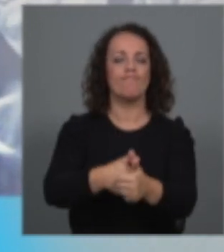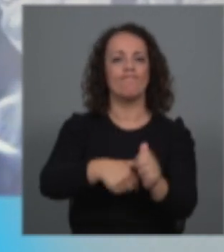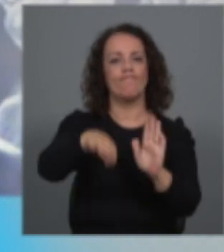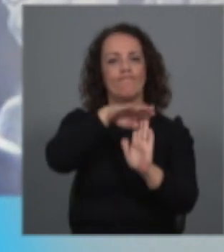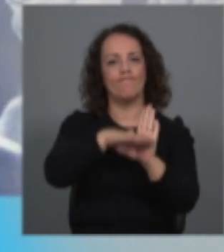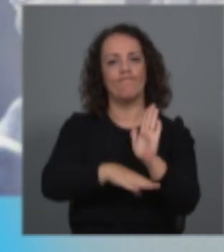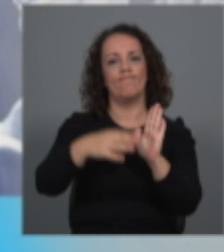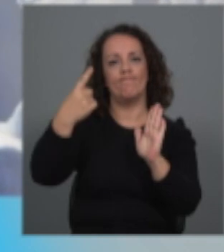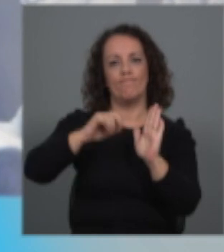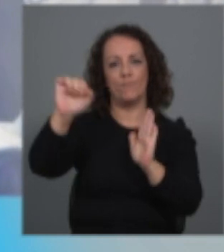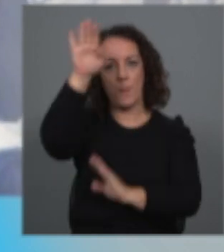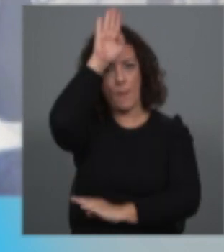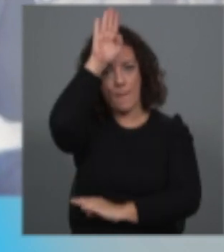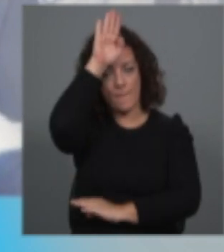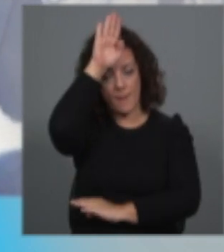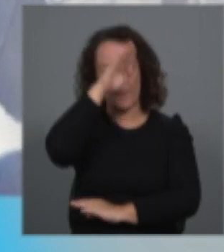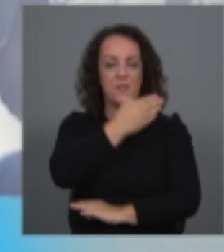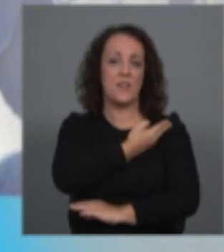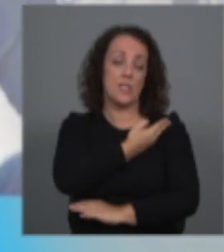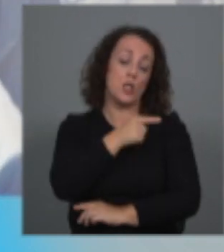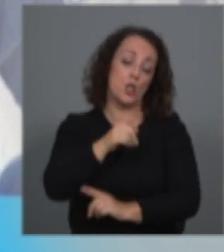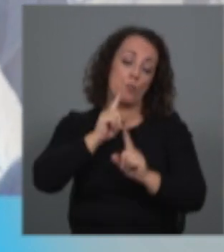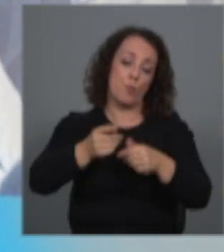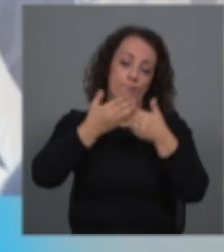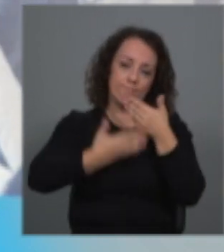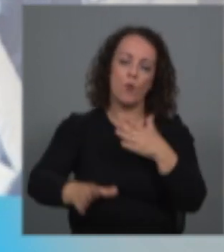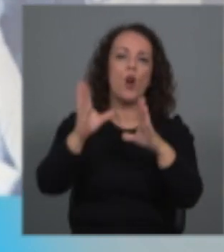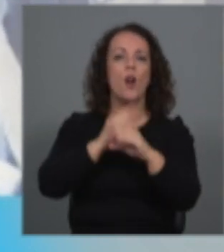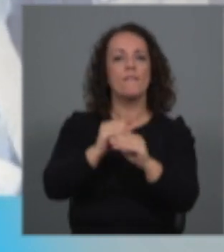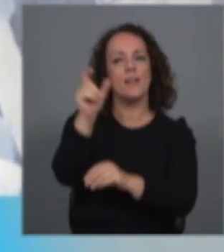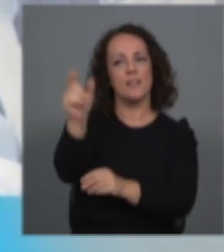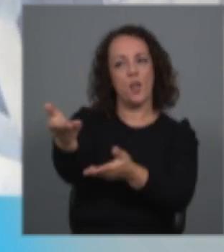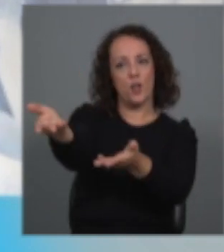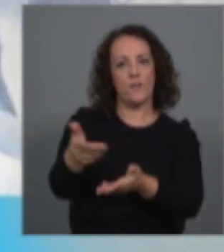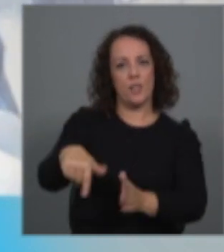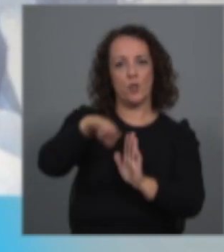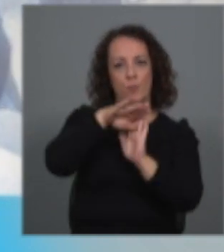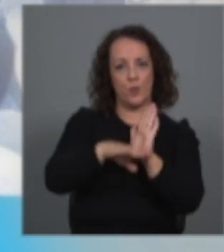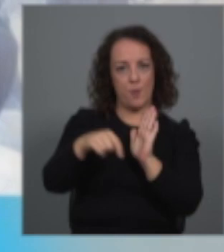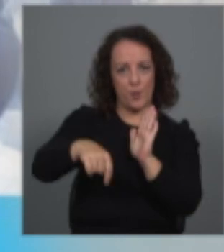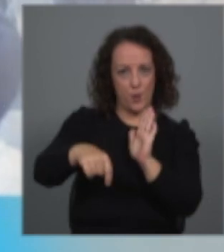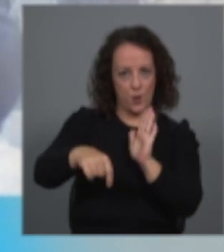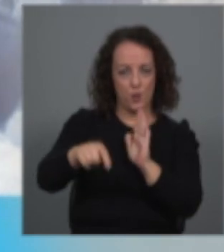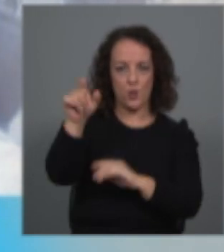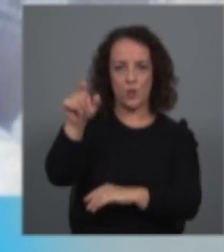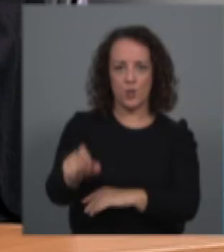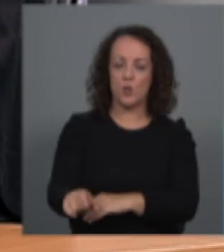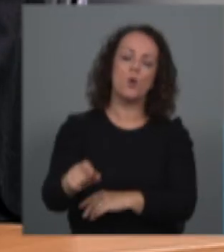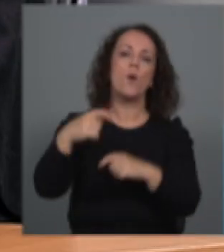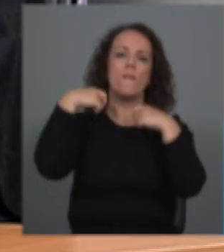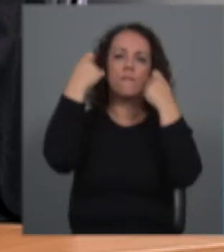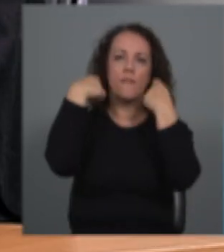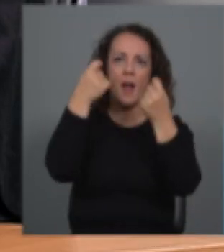do Papa Francisco. E esse é o ponto de partida para a conversa com o convidado do programa Eclésia de hoje, Frei Fabrício